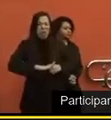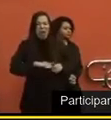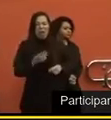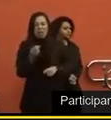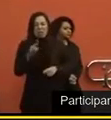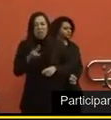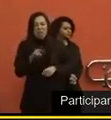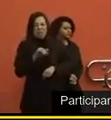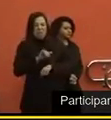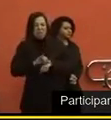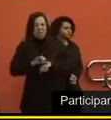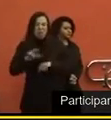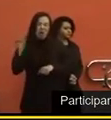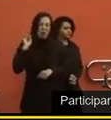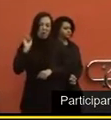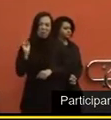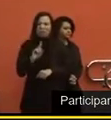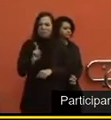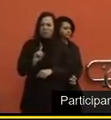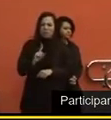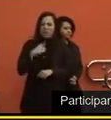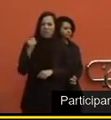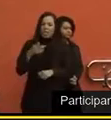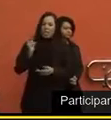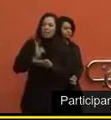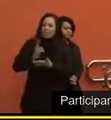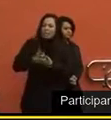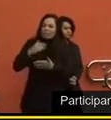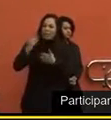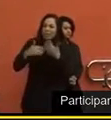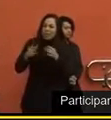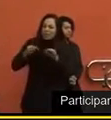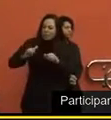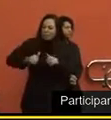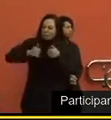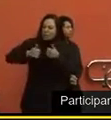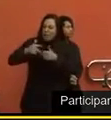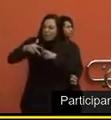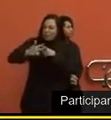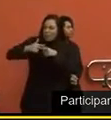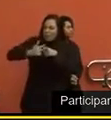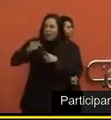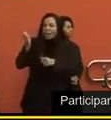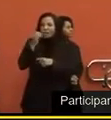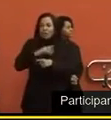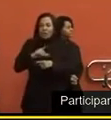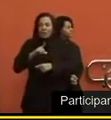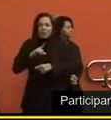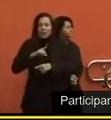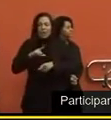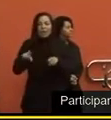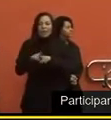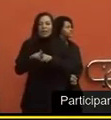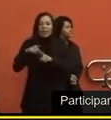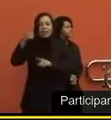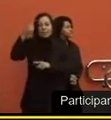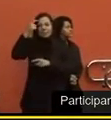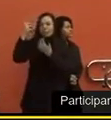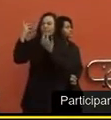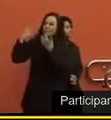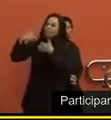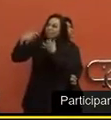ou revitimizantes, que estejamos constantemente nos aperfeiçoando e atualizando e que sejamos